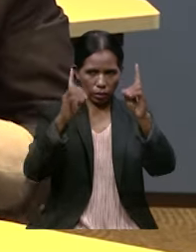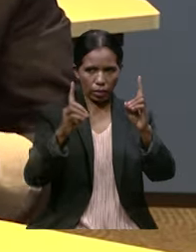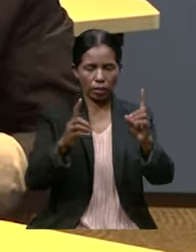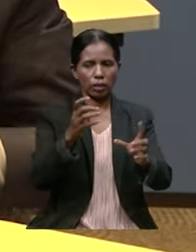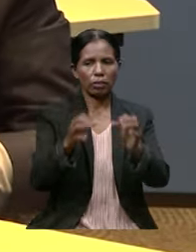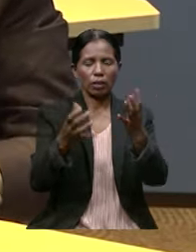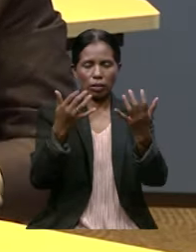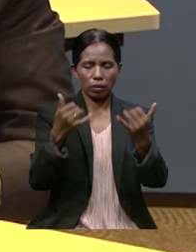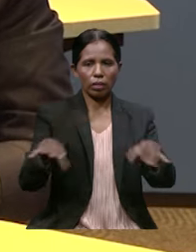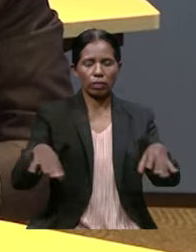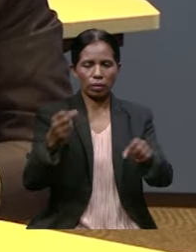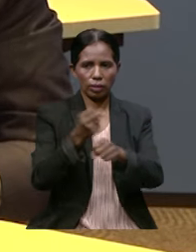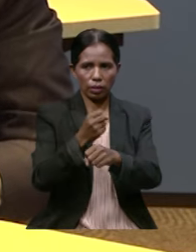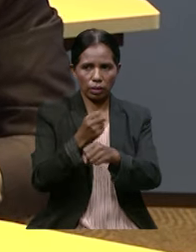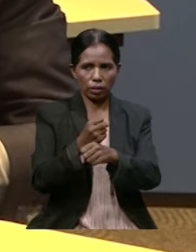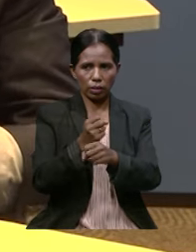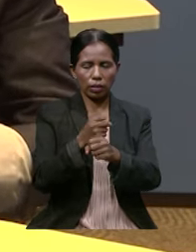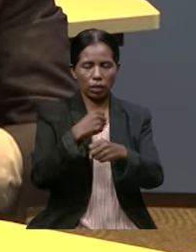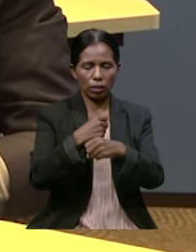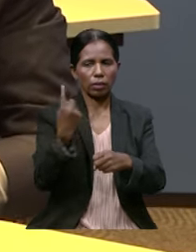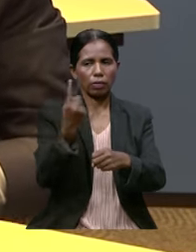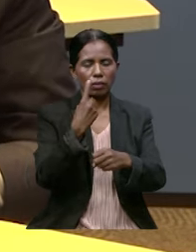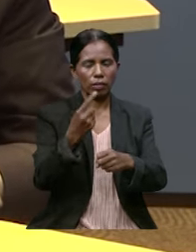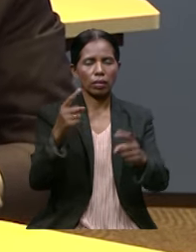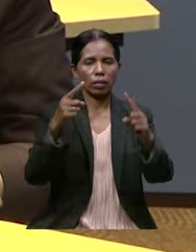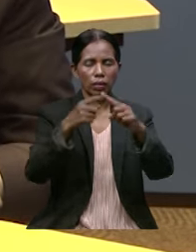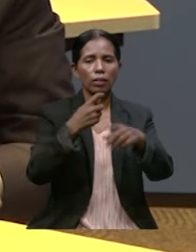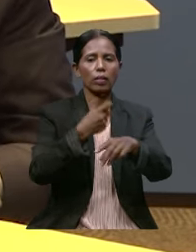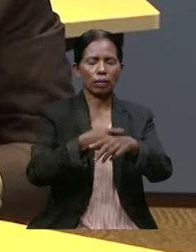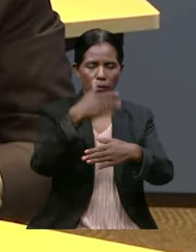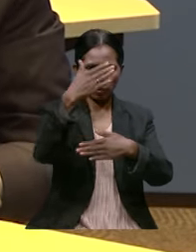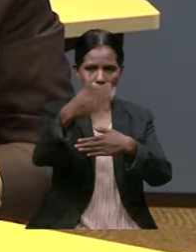é esforço ira nesse se halva fati tem que ter todo tempo ruma